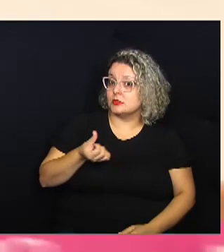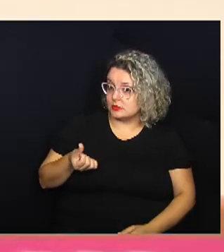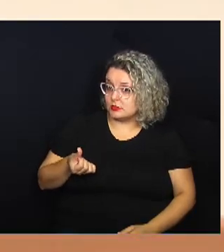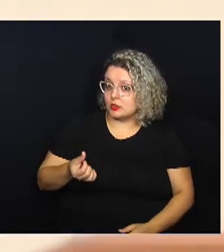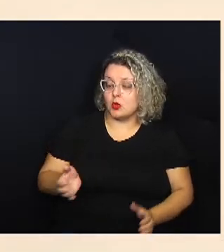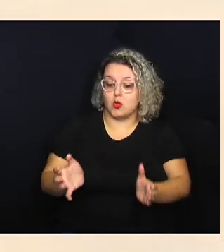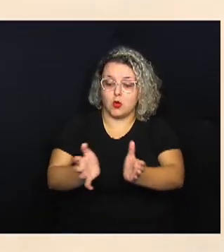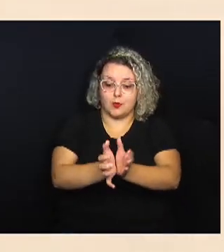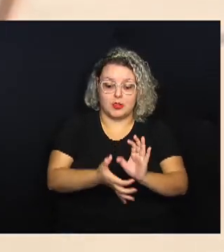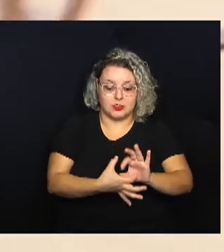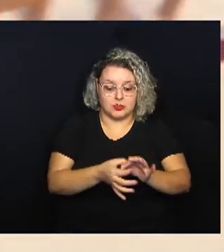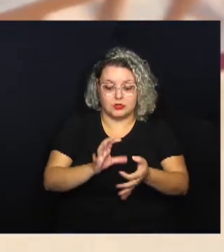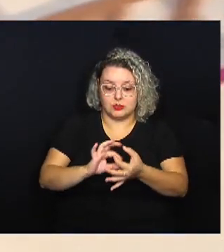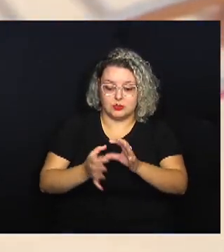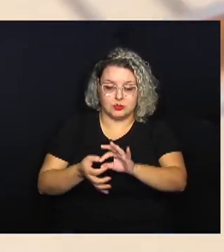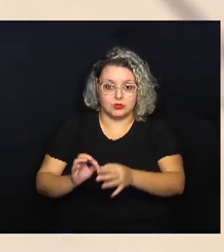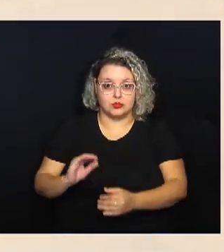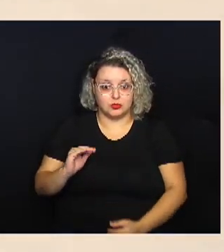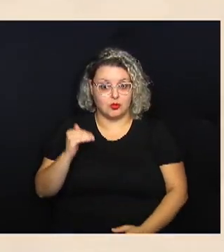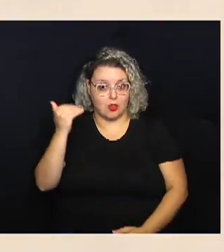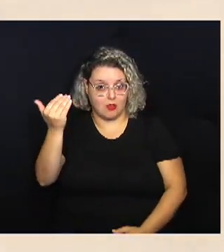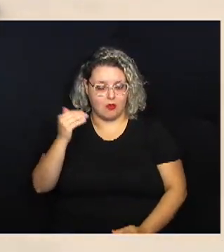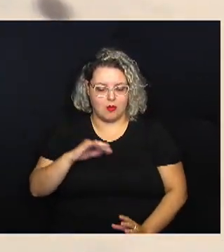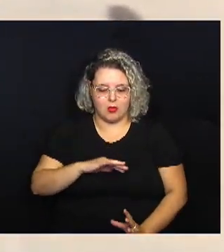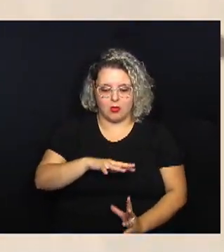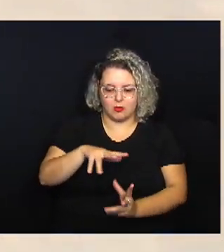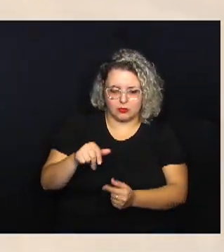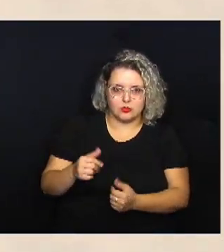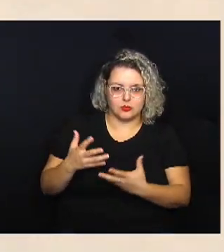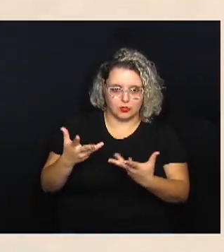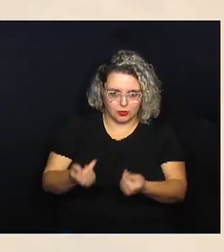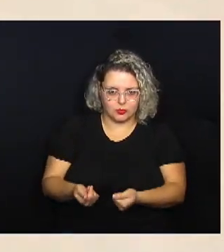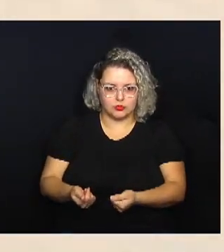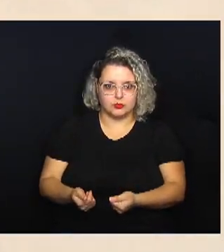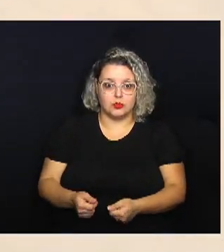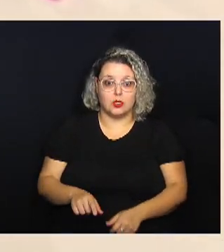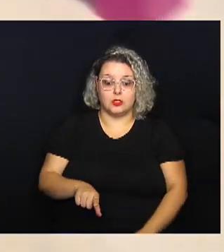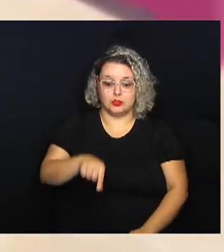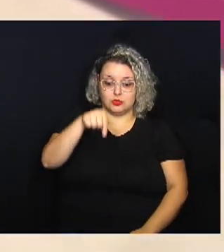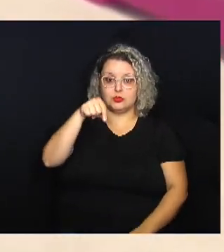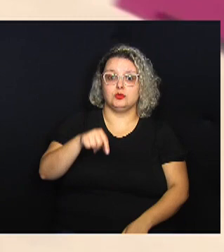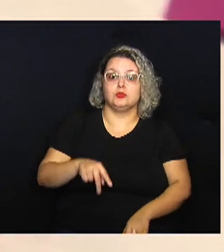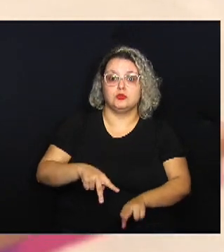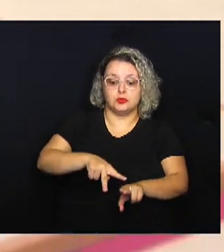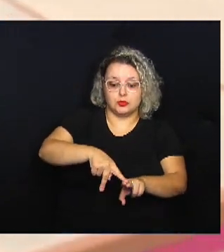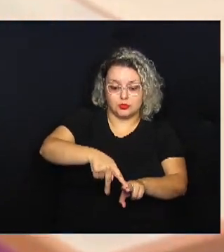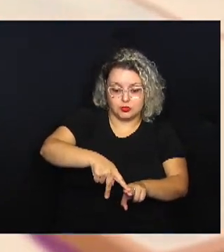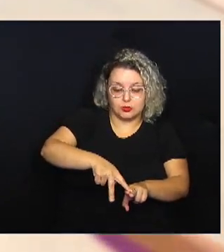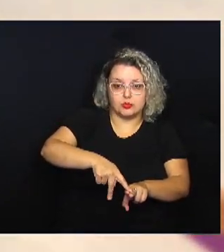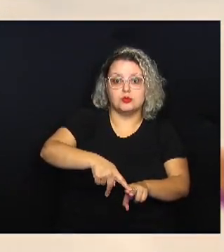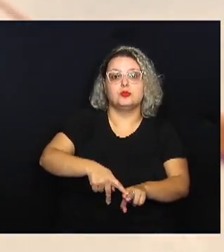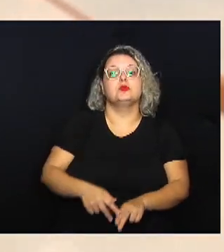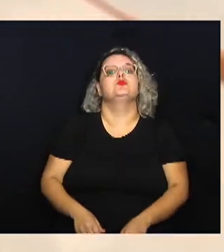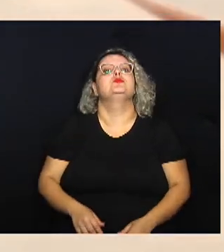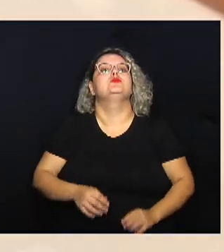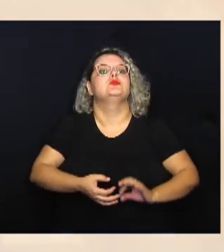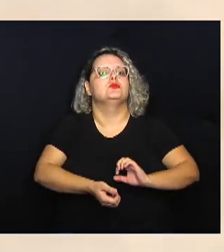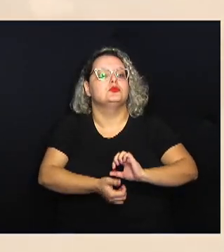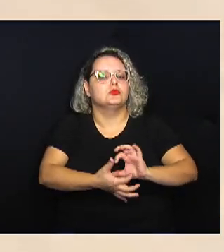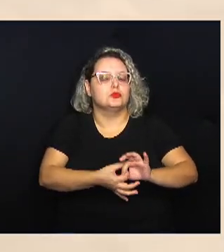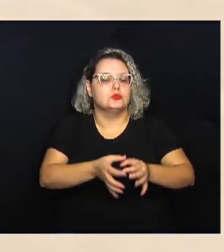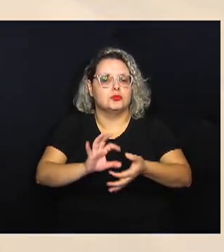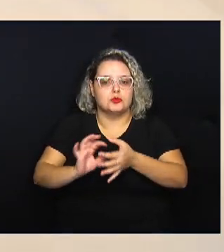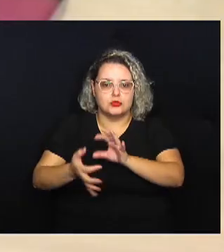Olímpico internacional anunciou o skate como modalidade integrante dos Jogos Olímpicos de 2021